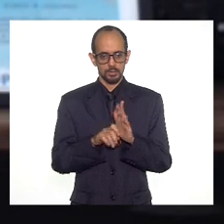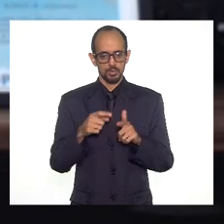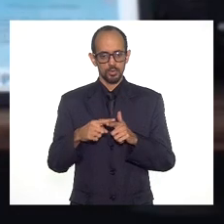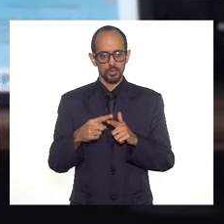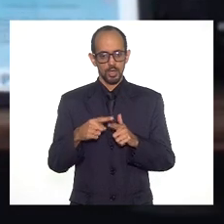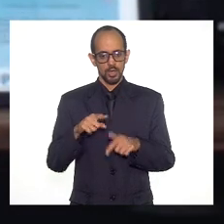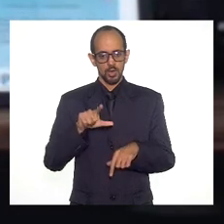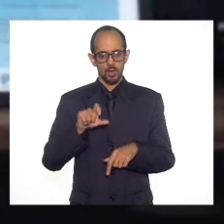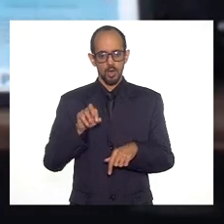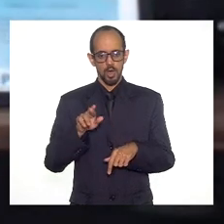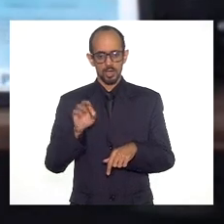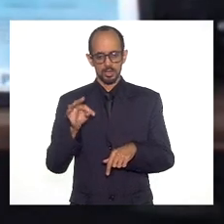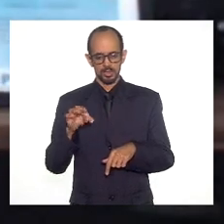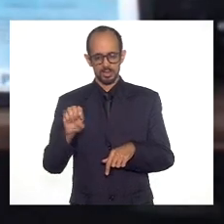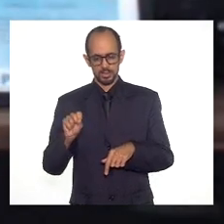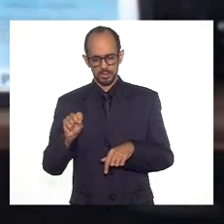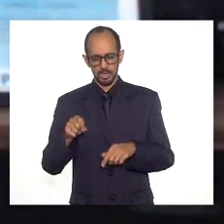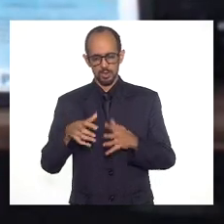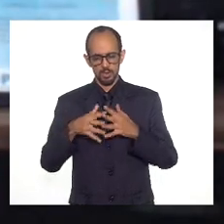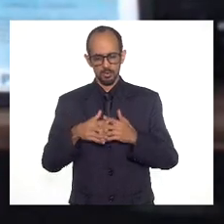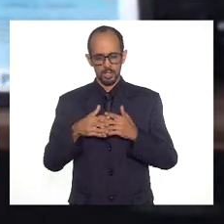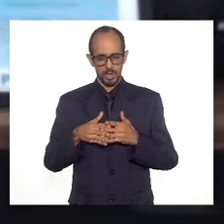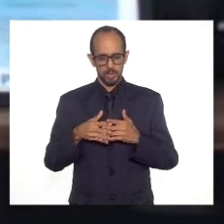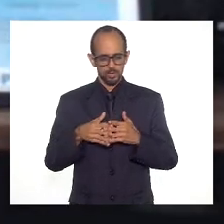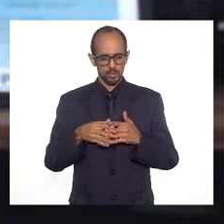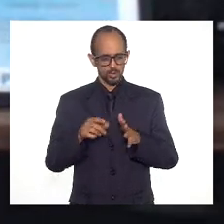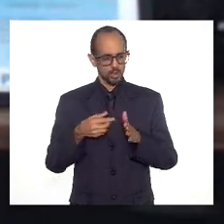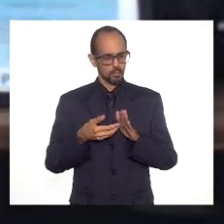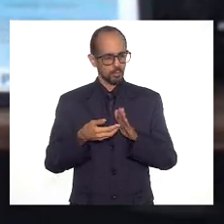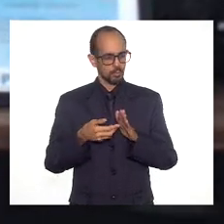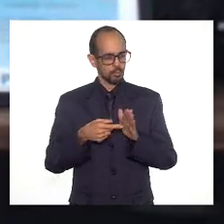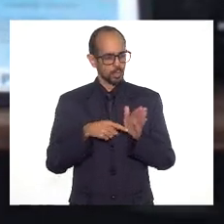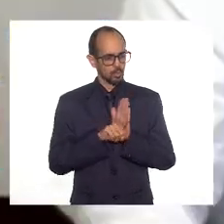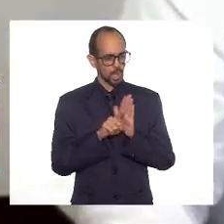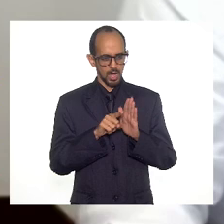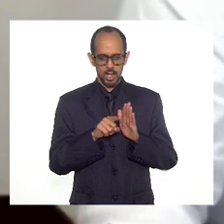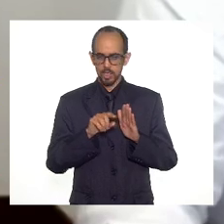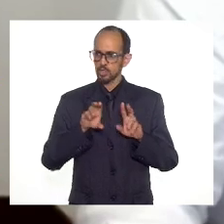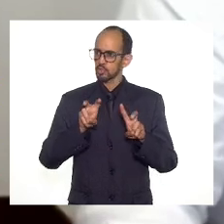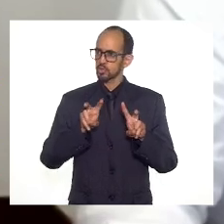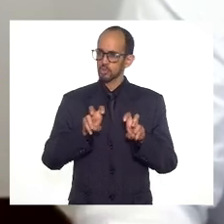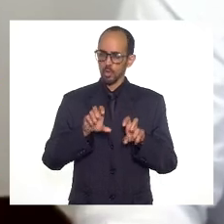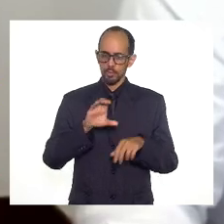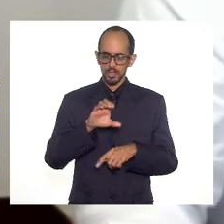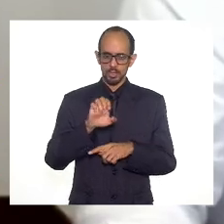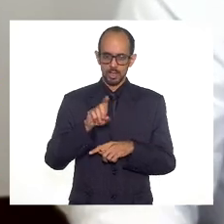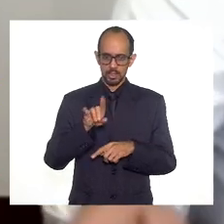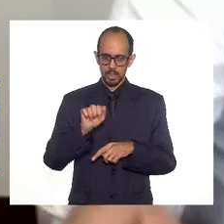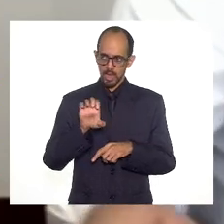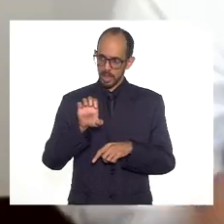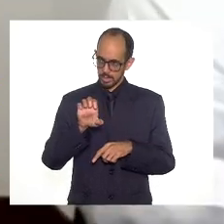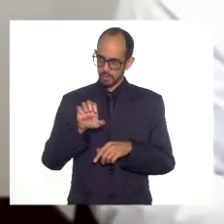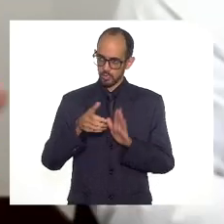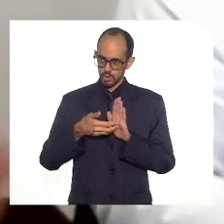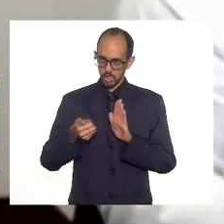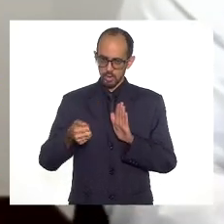complicado. A questão do ágio da SEDAI foi retirado? Sim. Esse foi um pedido ontem do